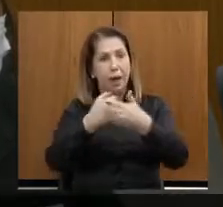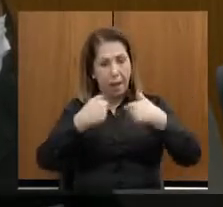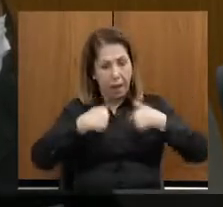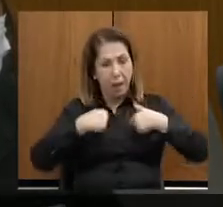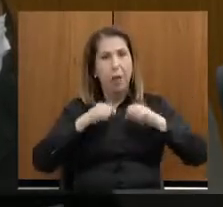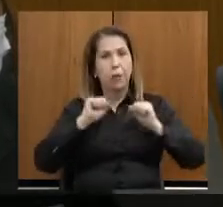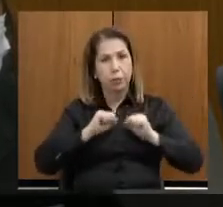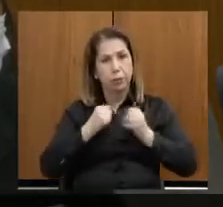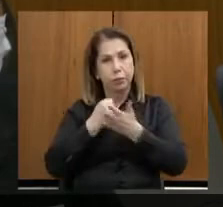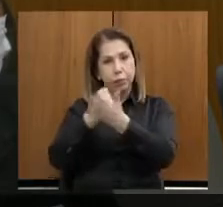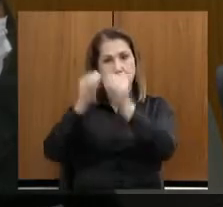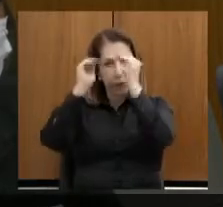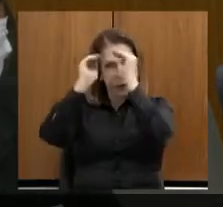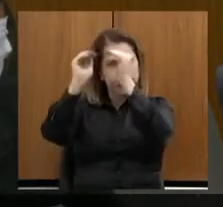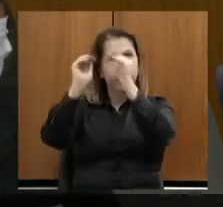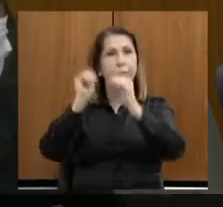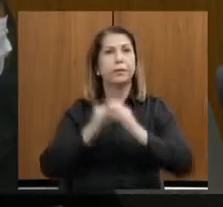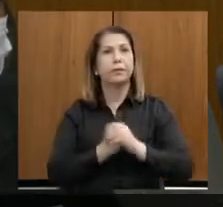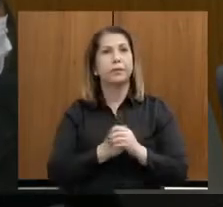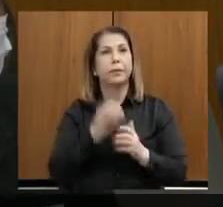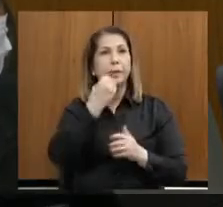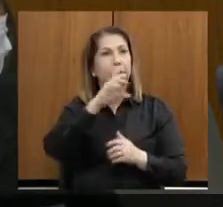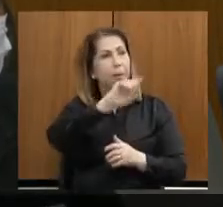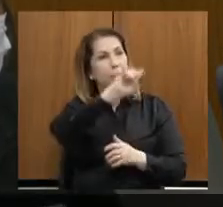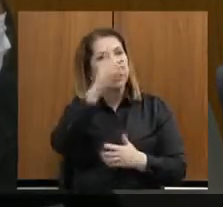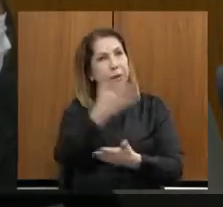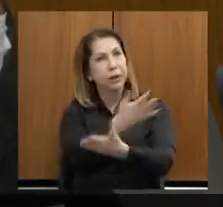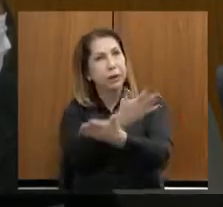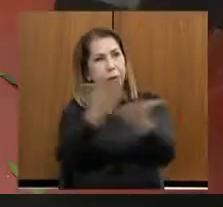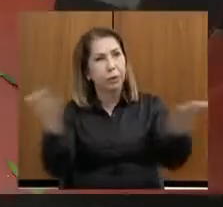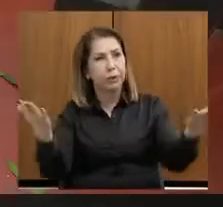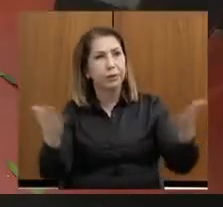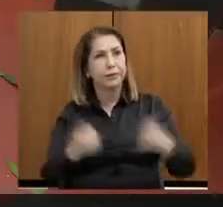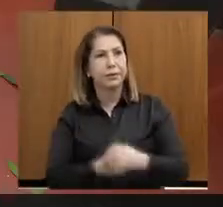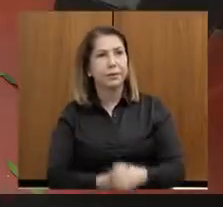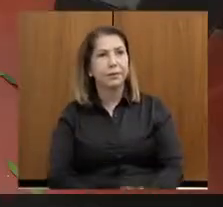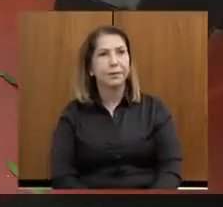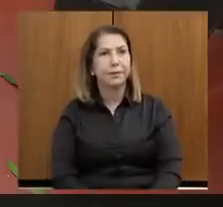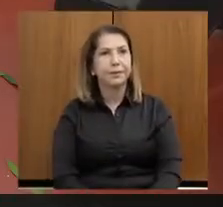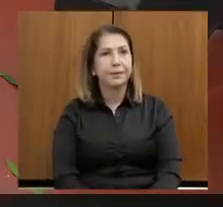minhas considerações meu respeito Bom dia a todos aí